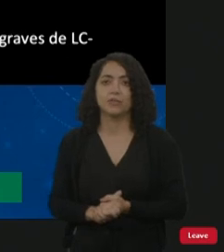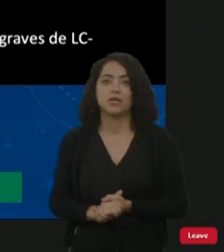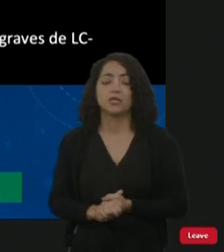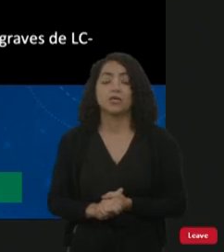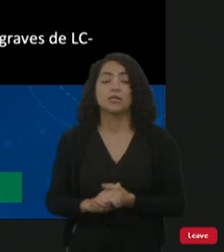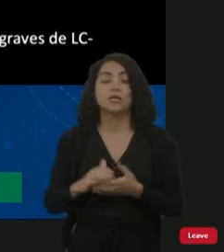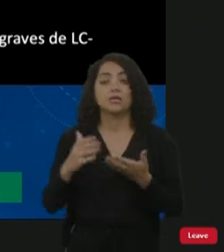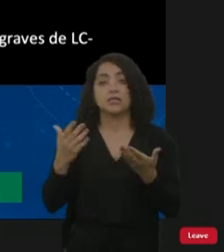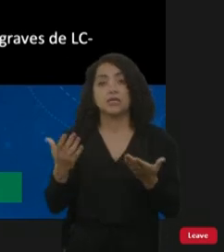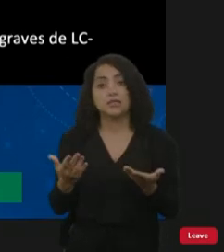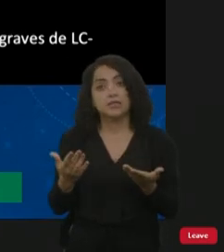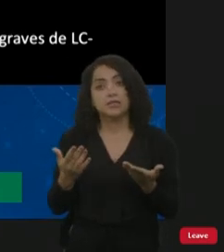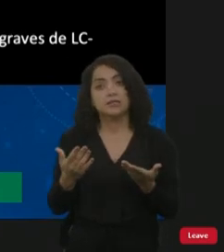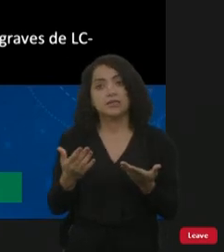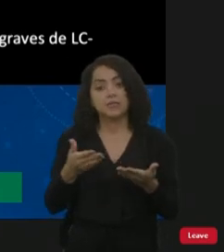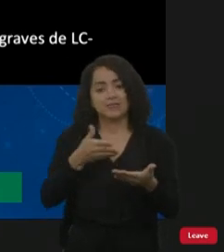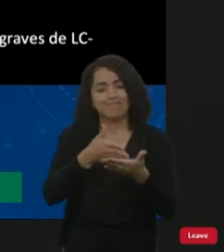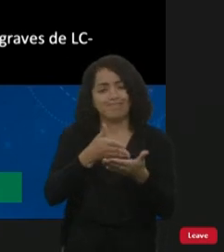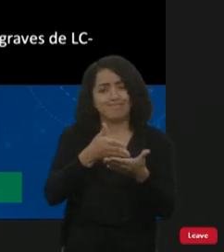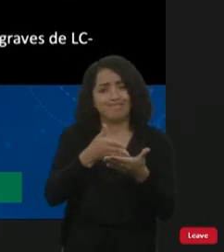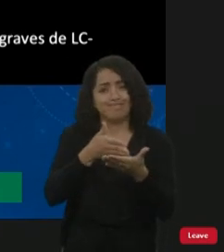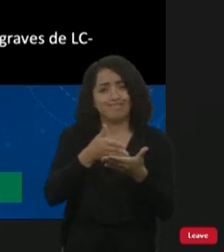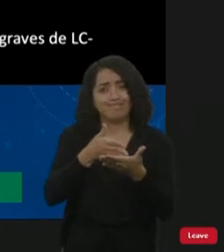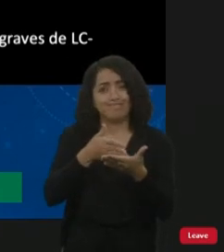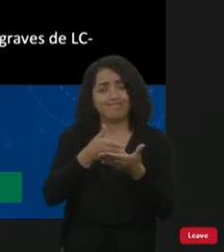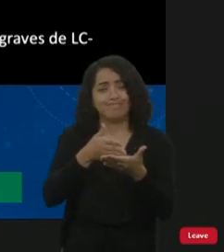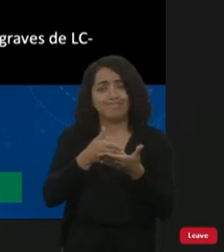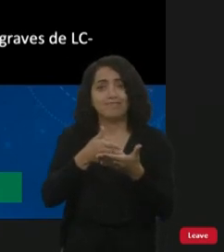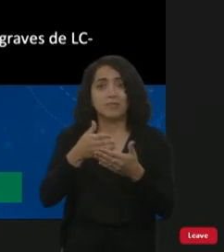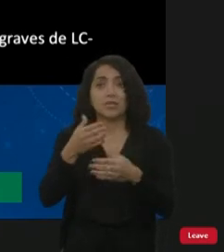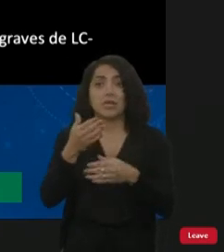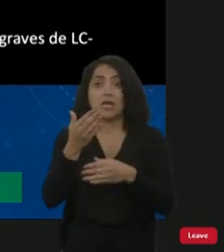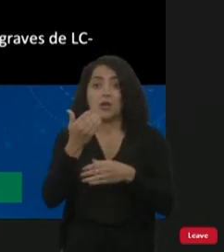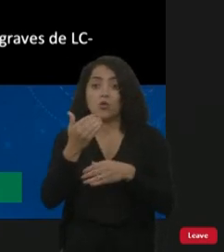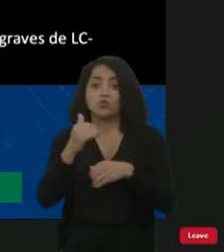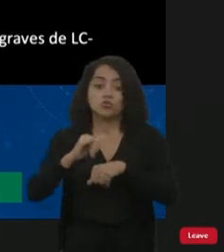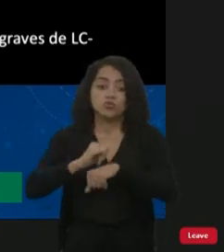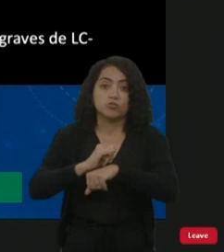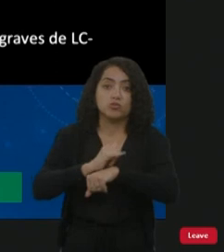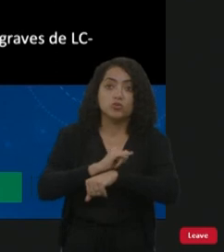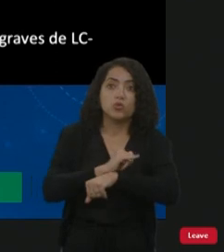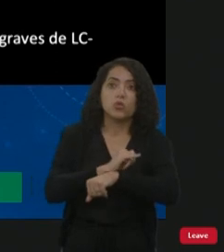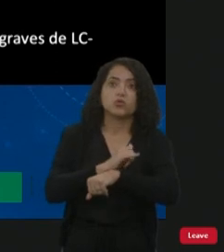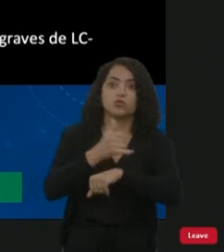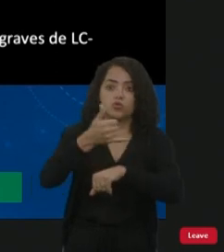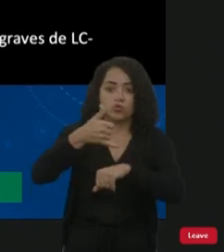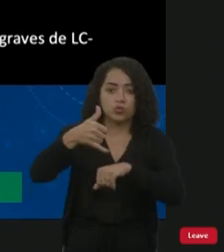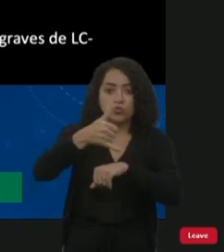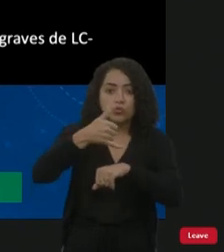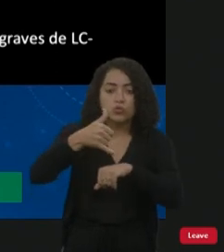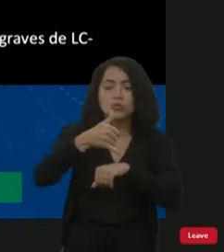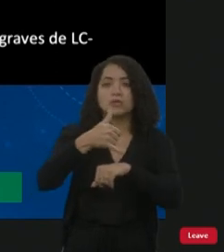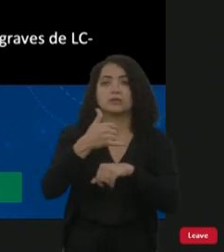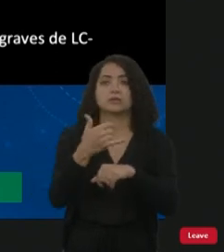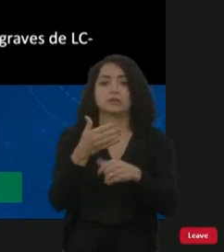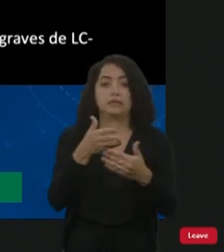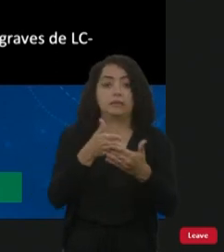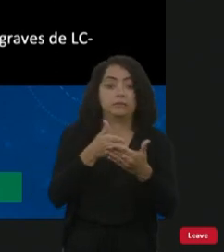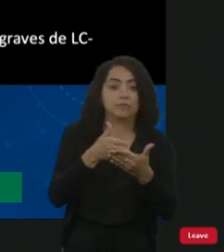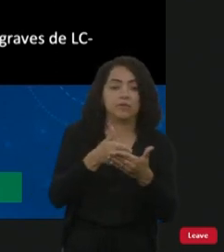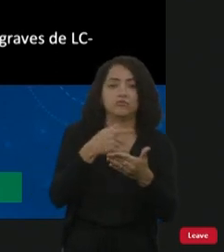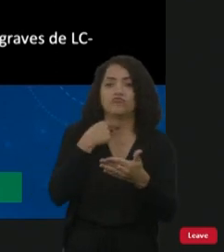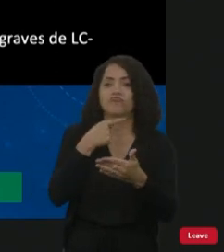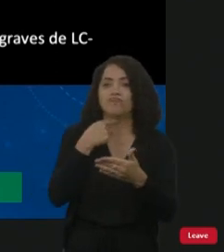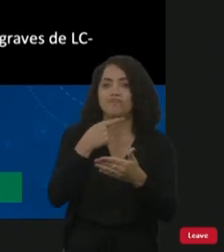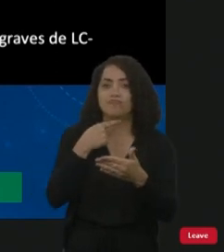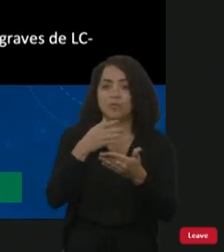Eu não posso também restringir totalmente o consumo de gordura do paciente, né? E eu não consigo separar os tipos